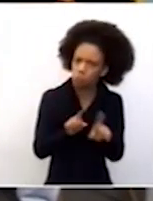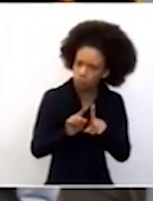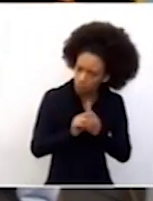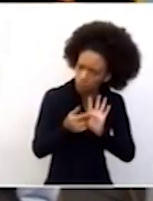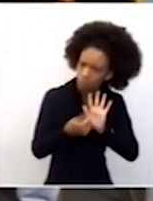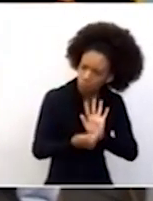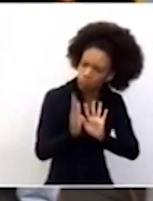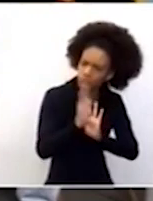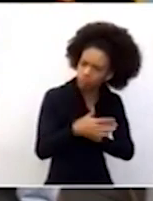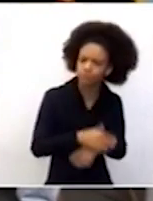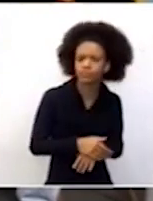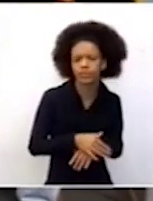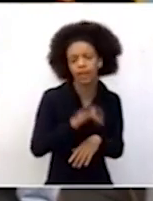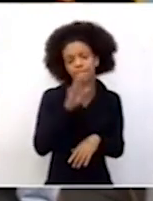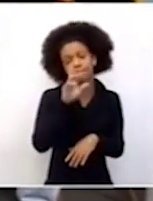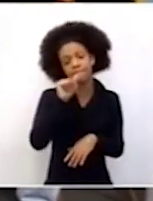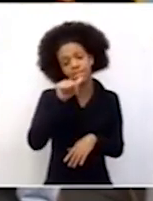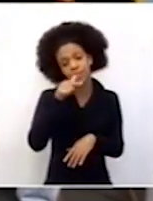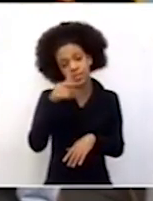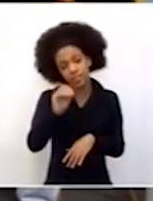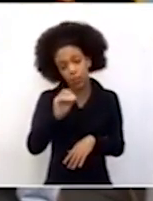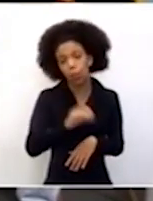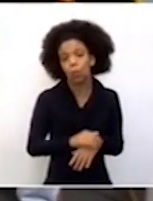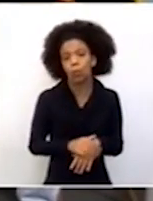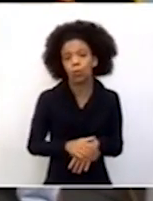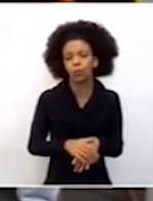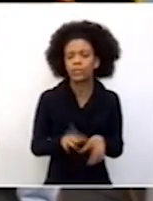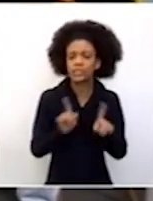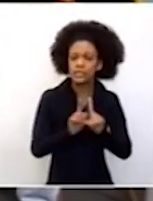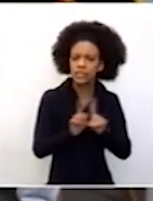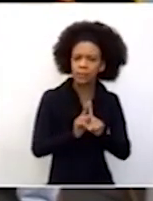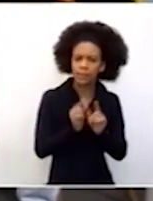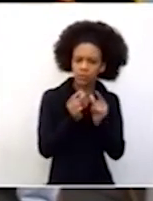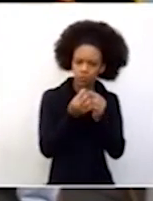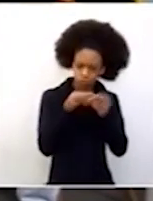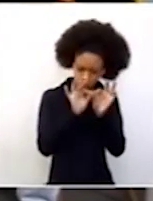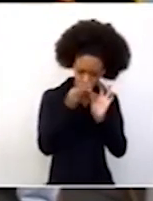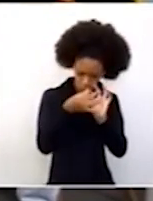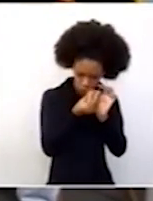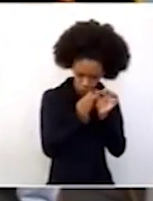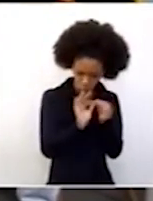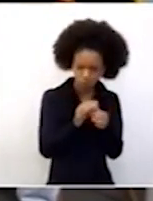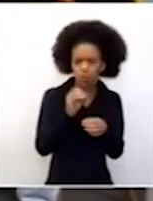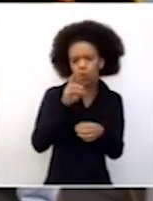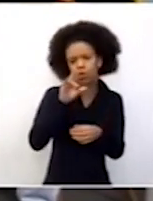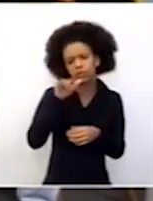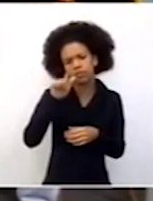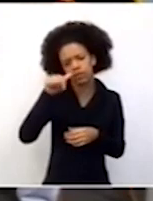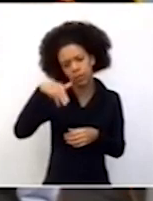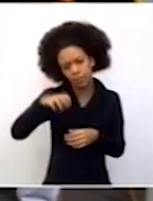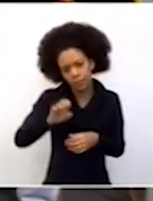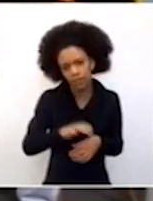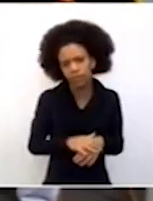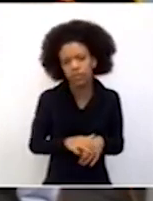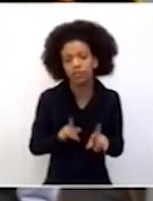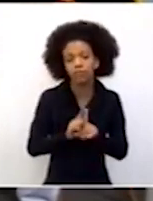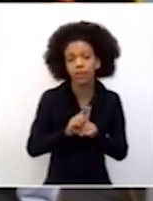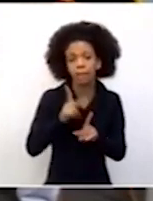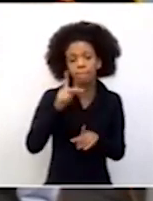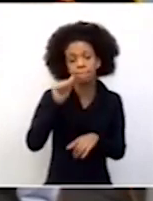citado, fração. Olha. E surgiu também dobradura, origami e